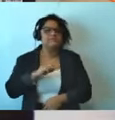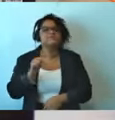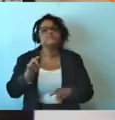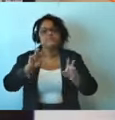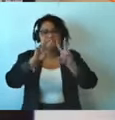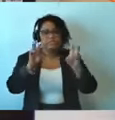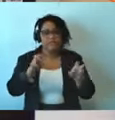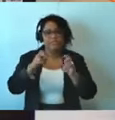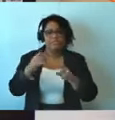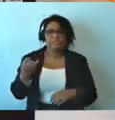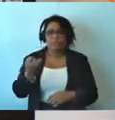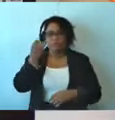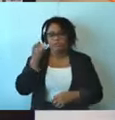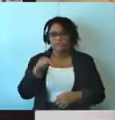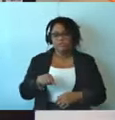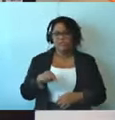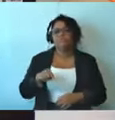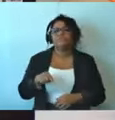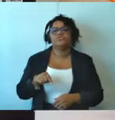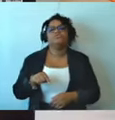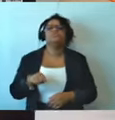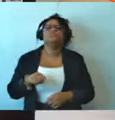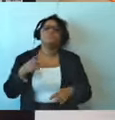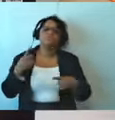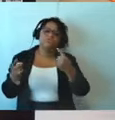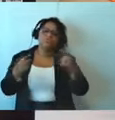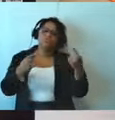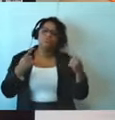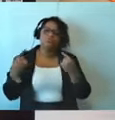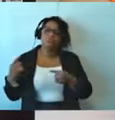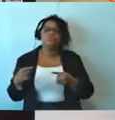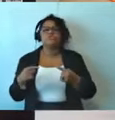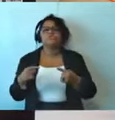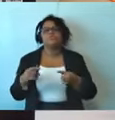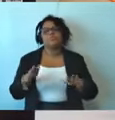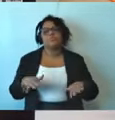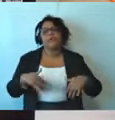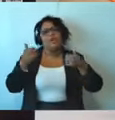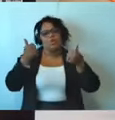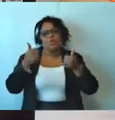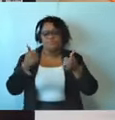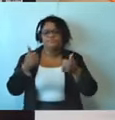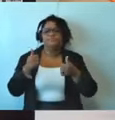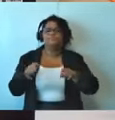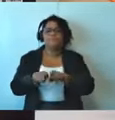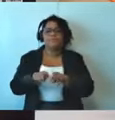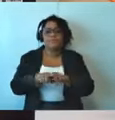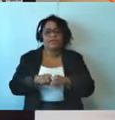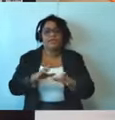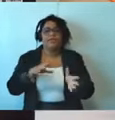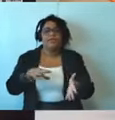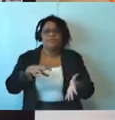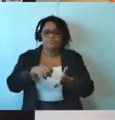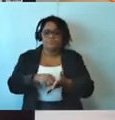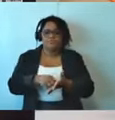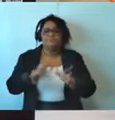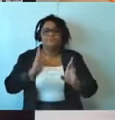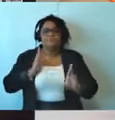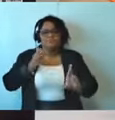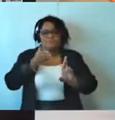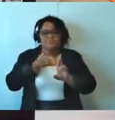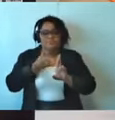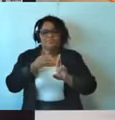sejam discutidas e trazidas da melhor forma. Registro também que, justamente pela representatividade do CDL,